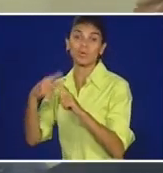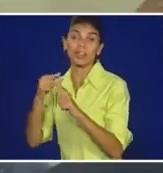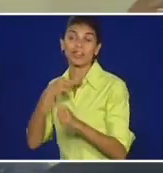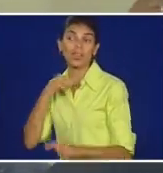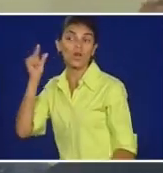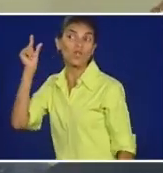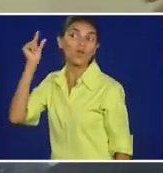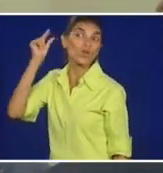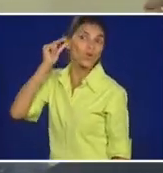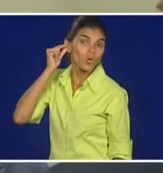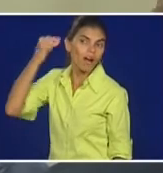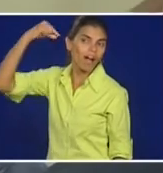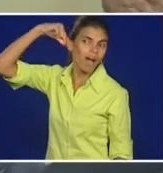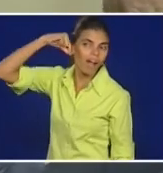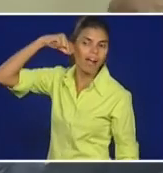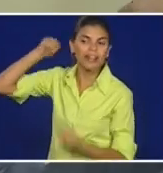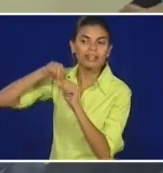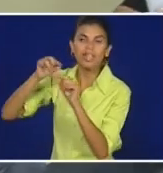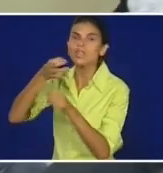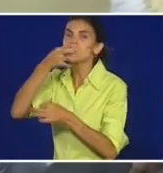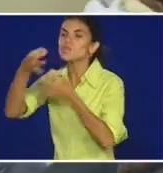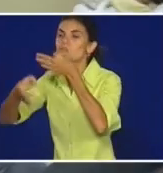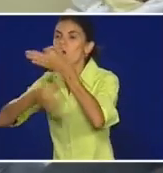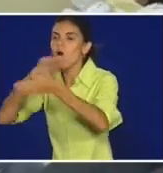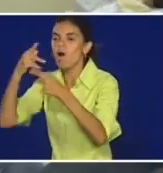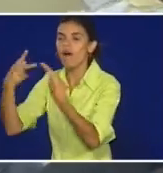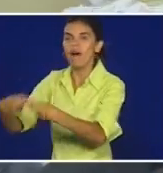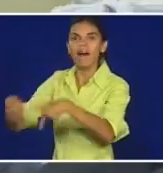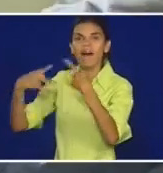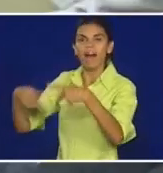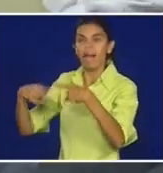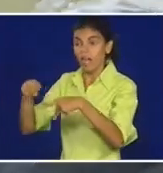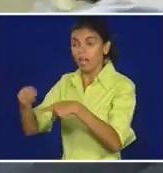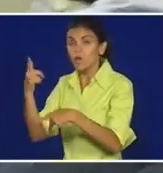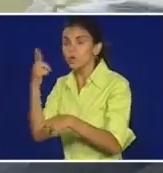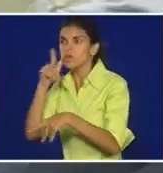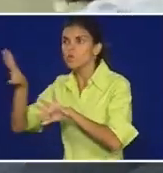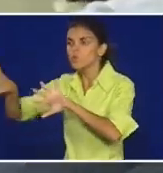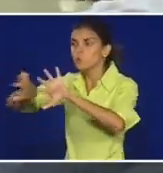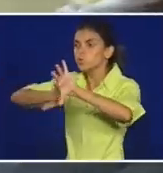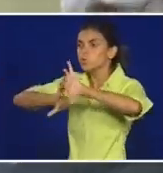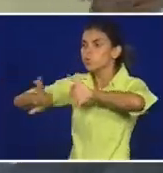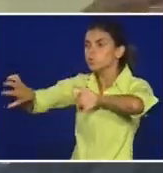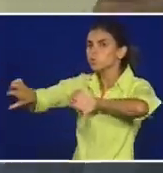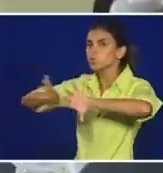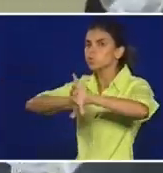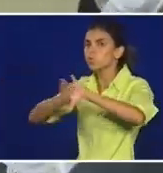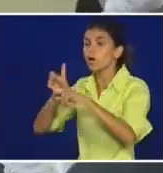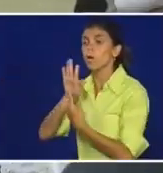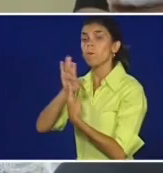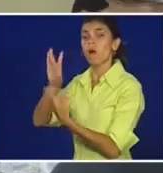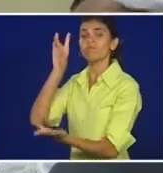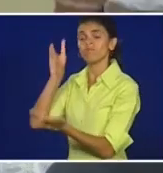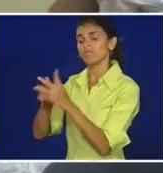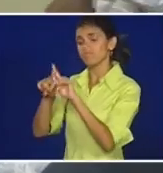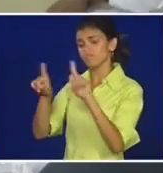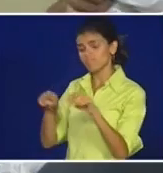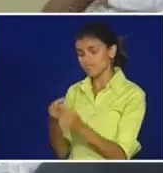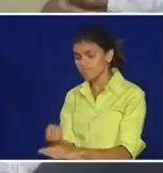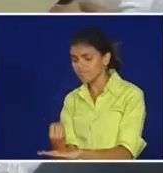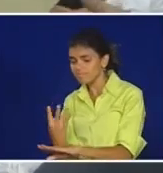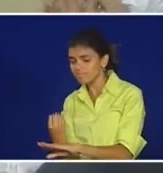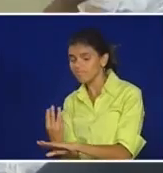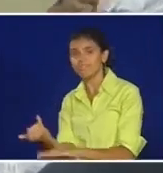microfone miniaturizado que está colocado na orelhinha do bebê de vocês, ele capta essa resposta e me mostra